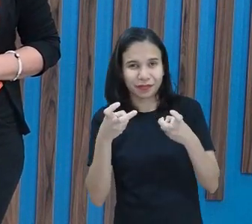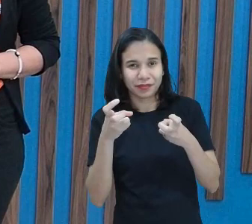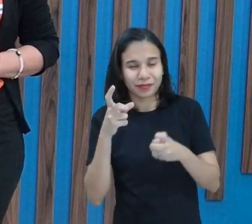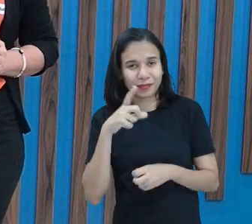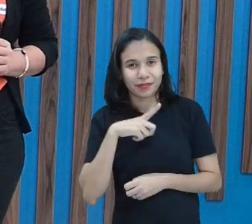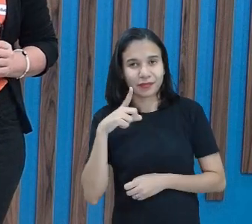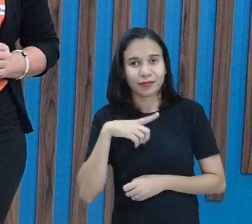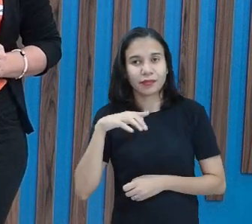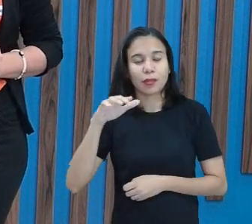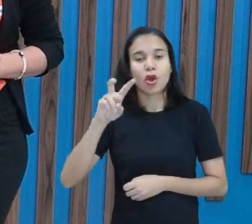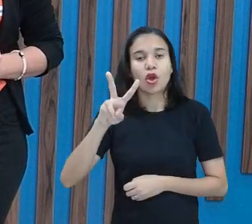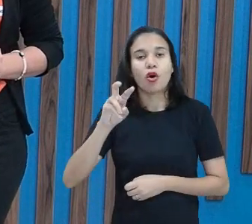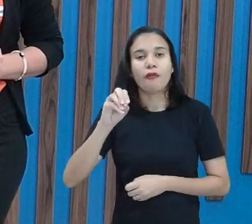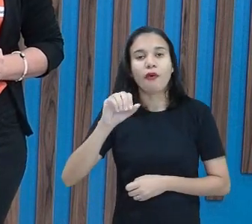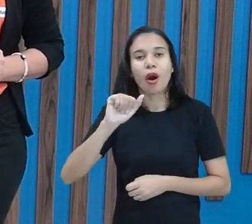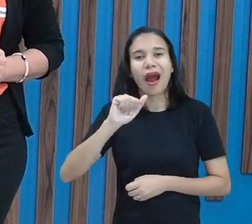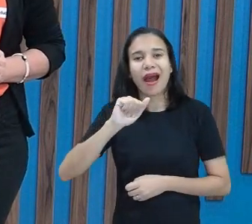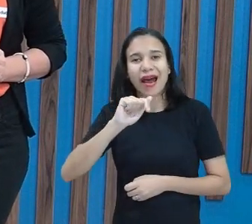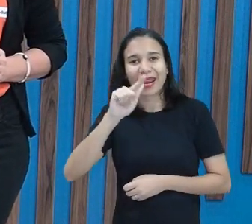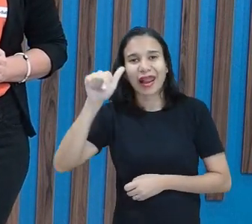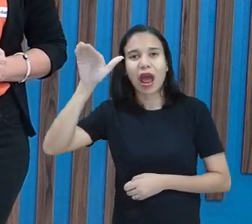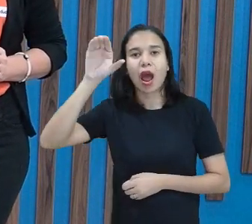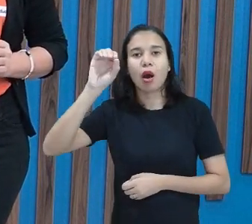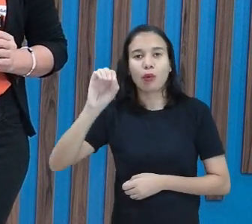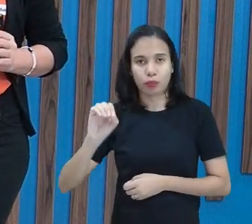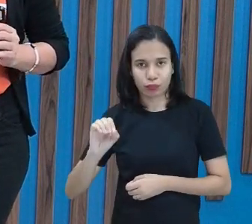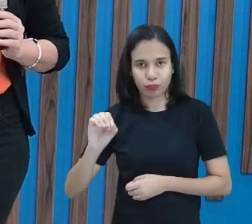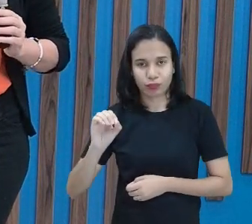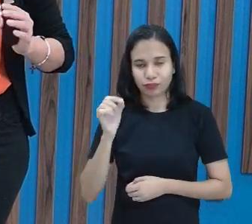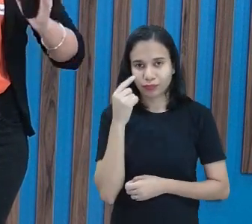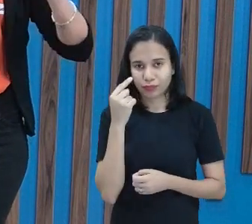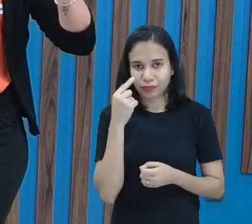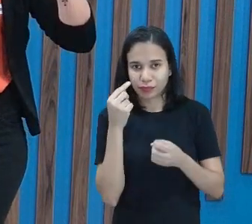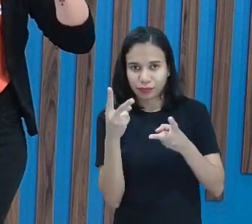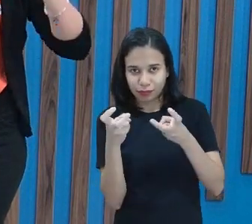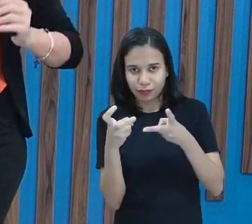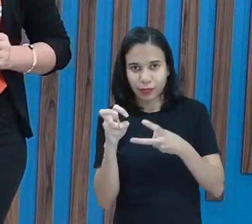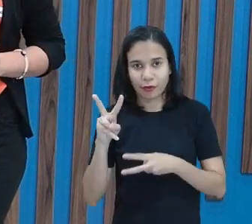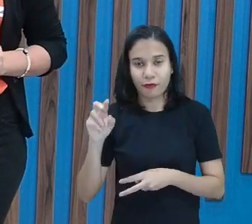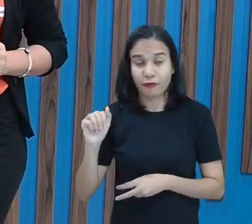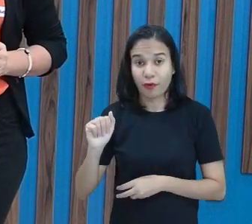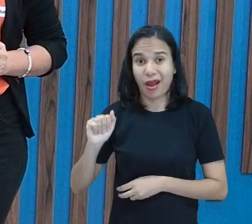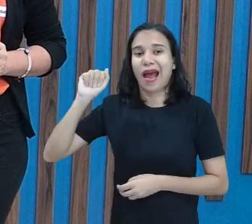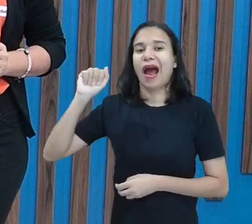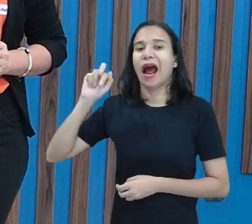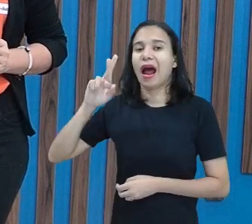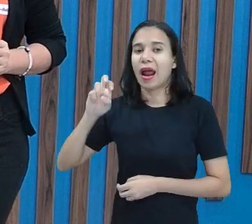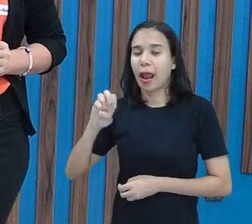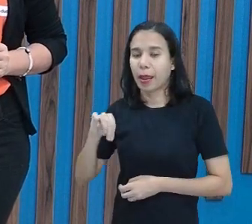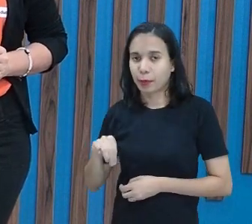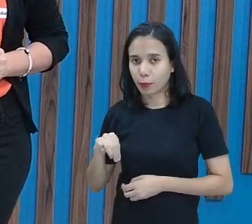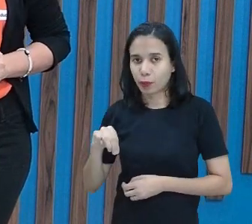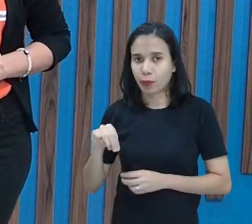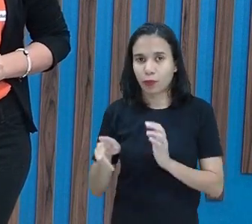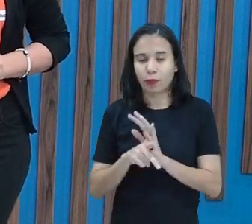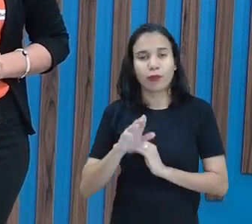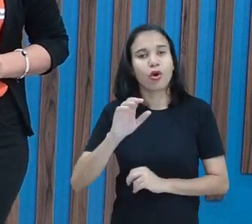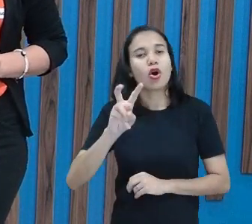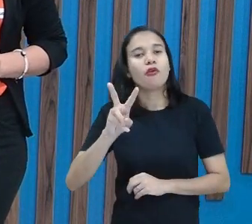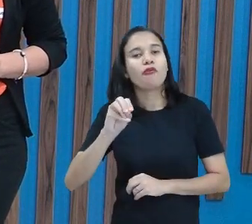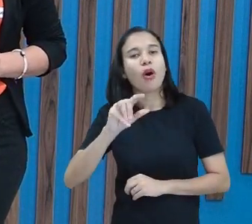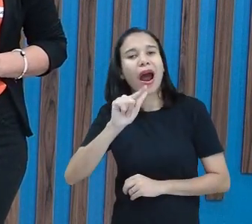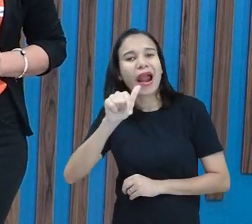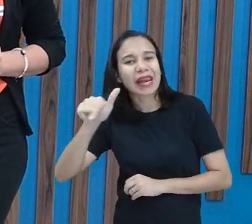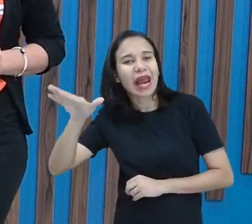é? Voarão. Perceberam? Voaram no passado. Voarão